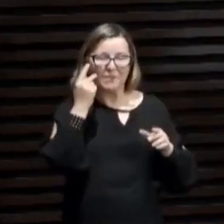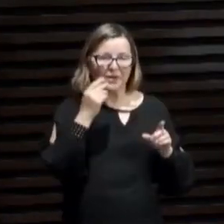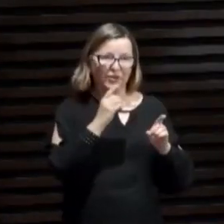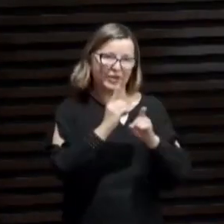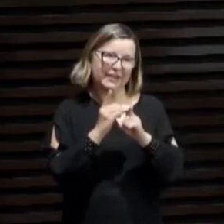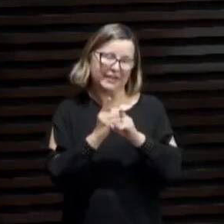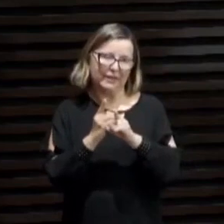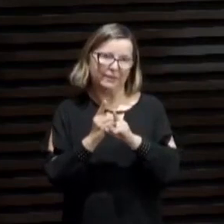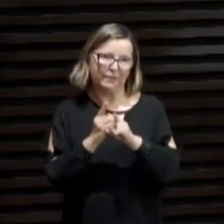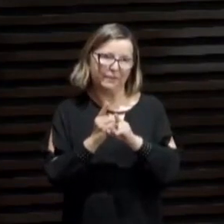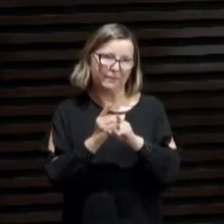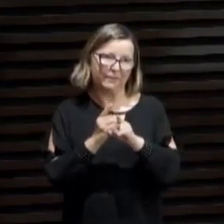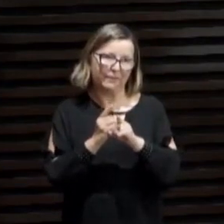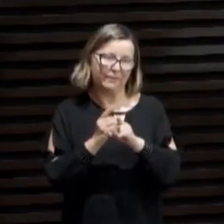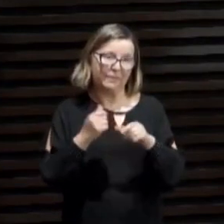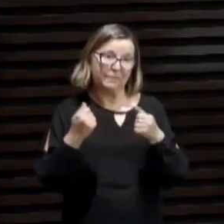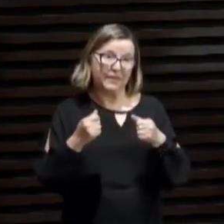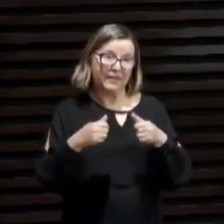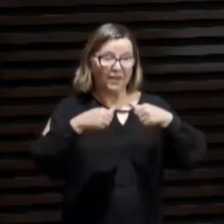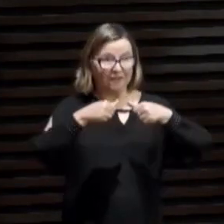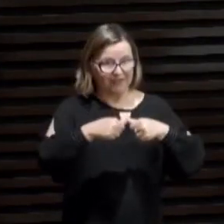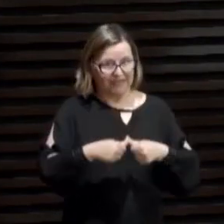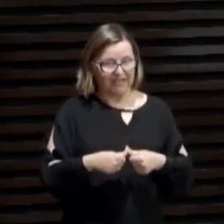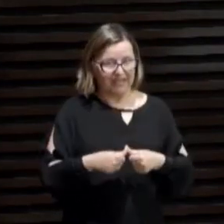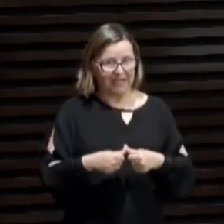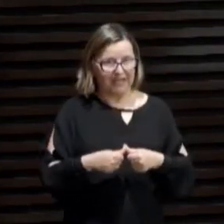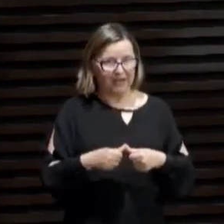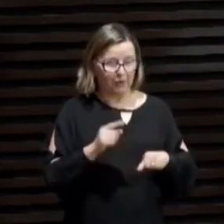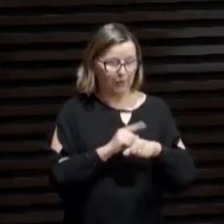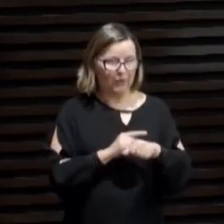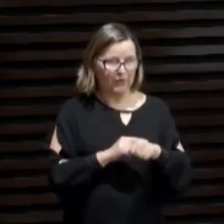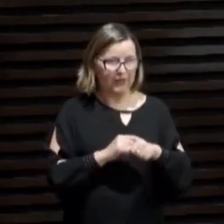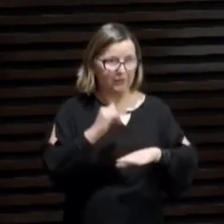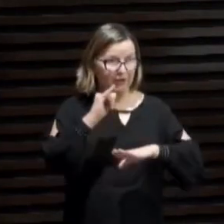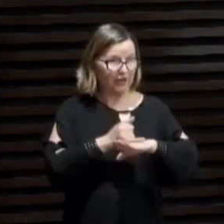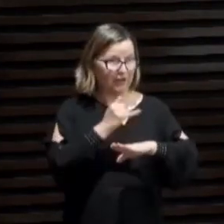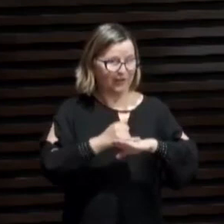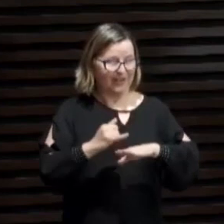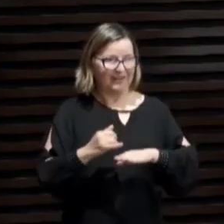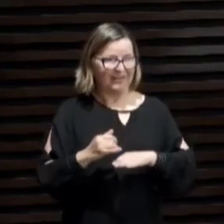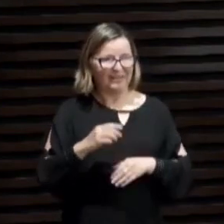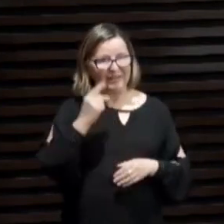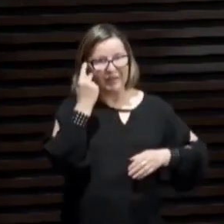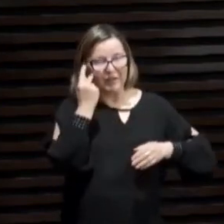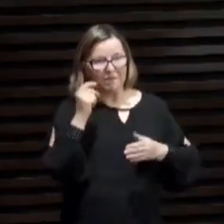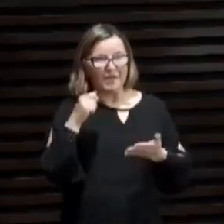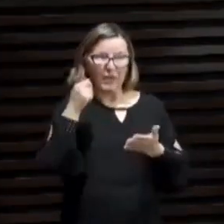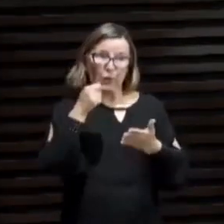deveriam permanecer algum tempo em Jerusalém, para que recebesse o cumprimento de uma